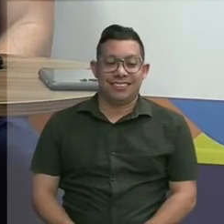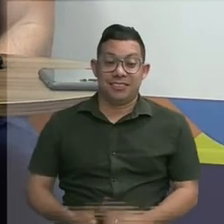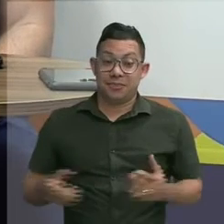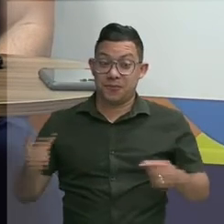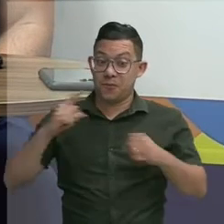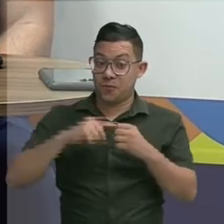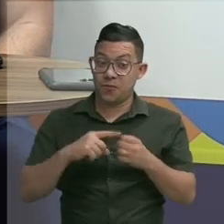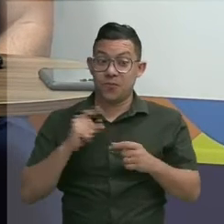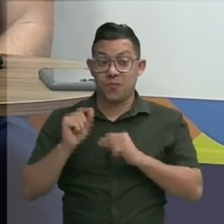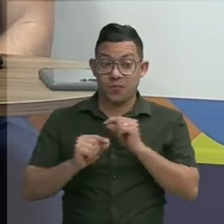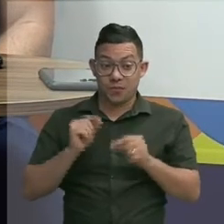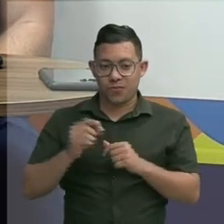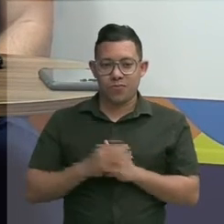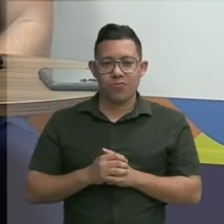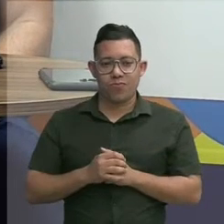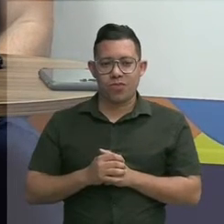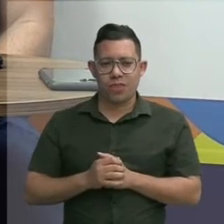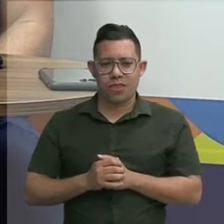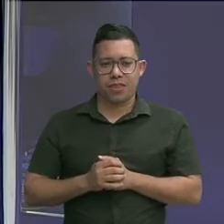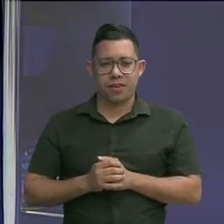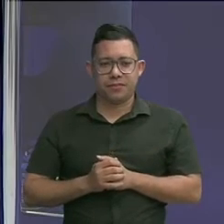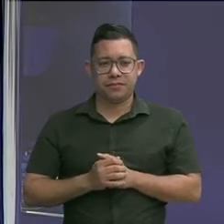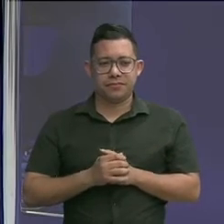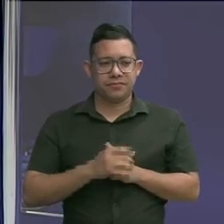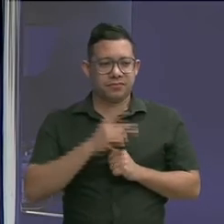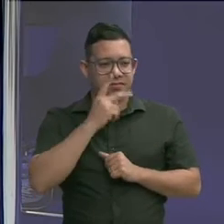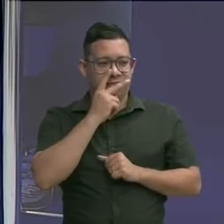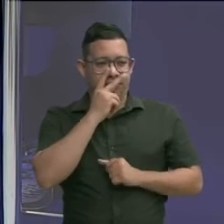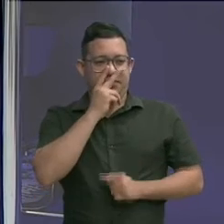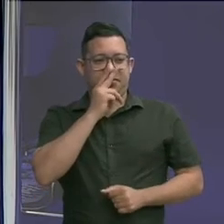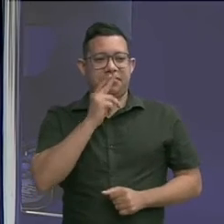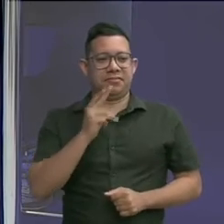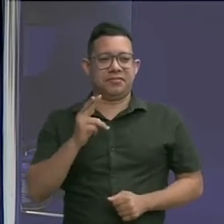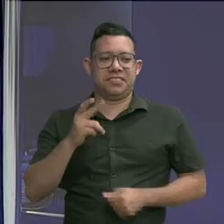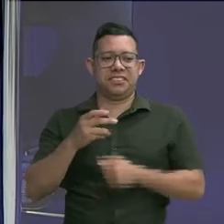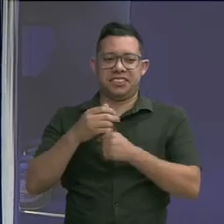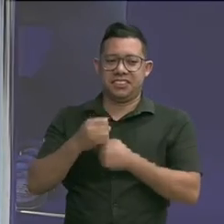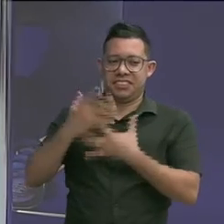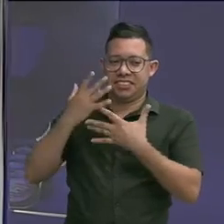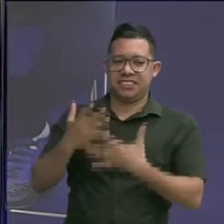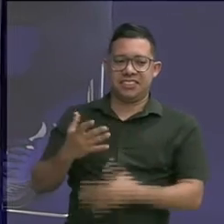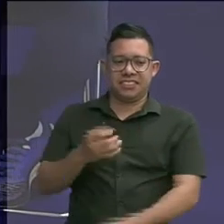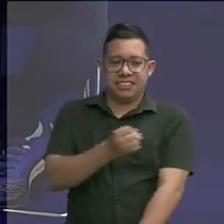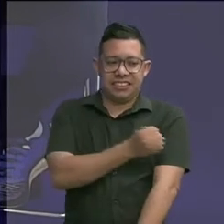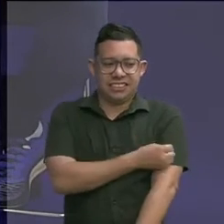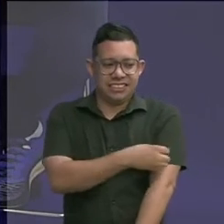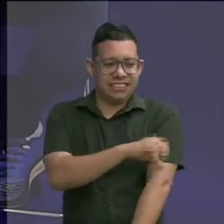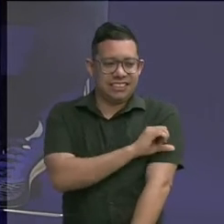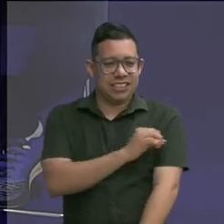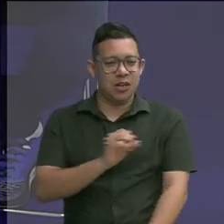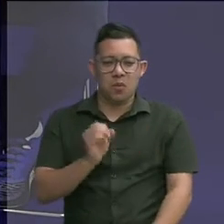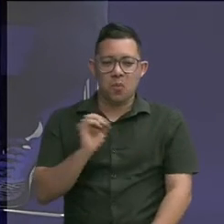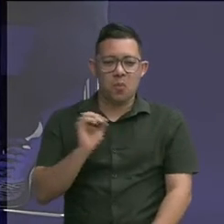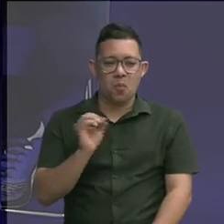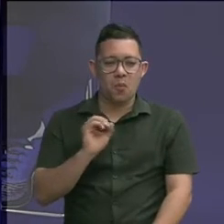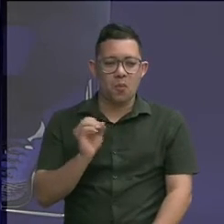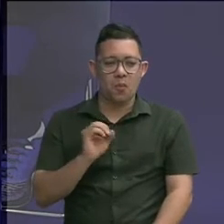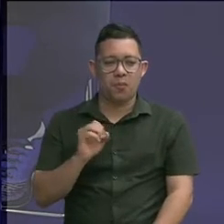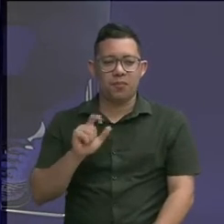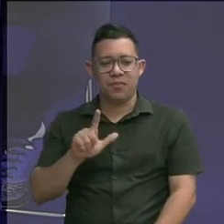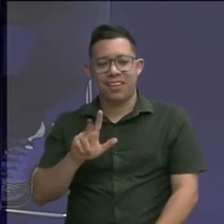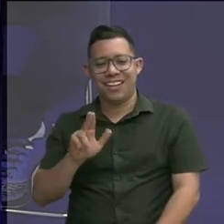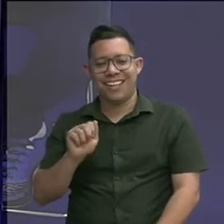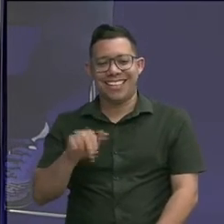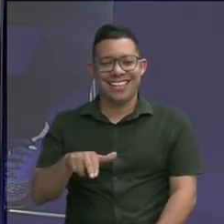então gente voltamos E aí Cássio olha hoje tem um pessoal dos oitavos é nonos anos Luan